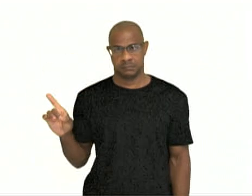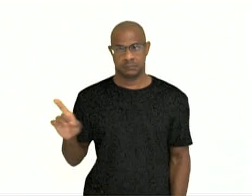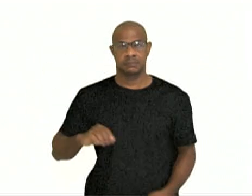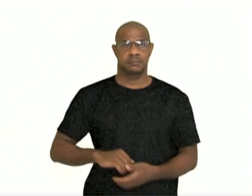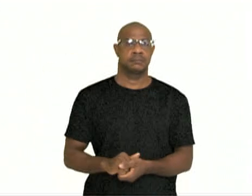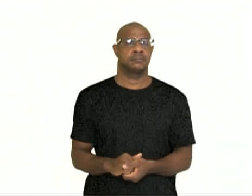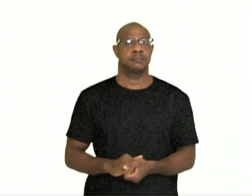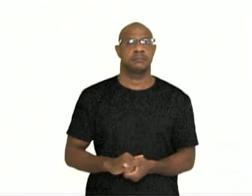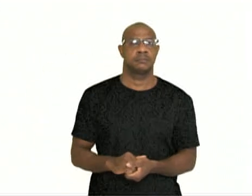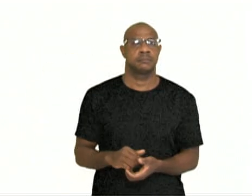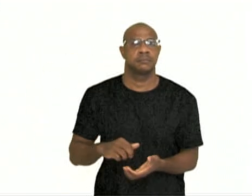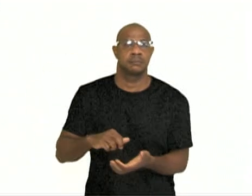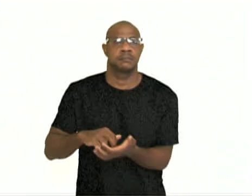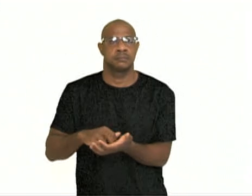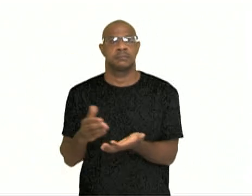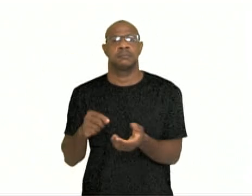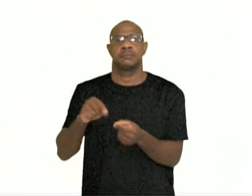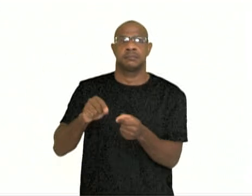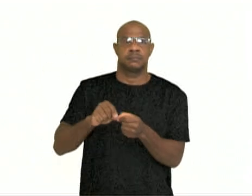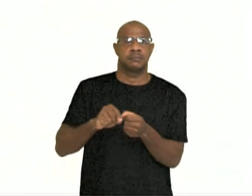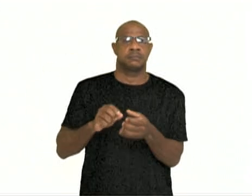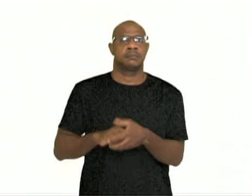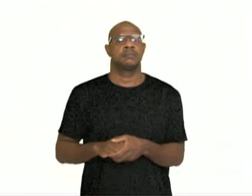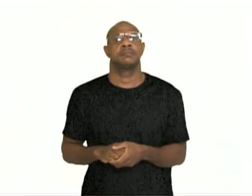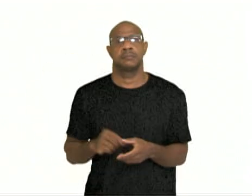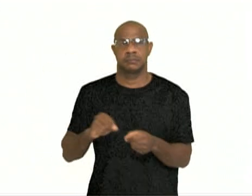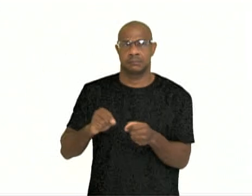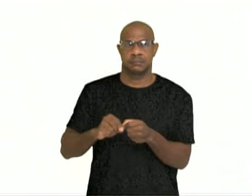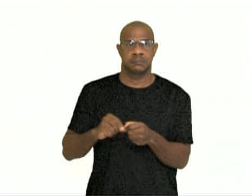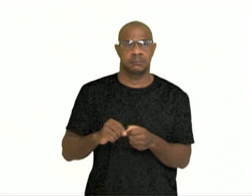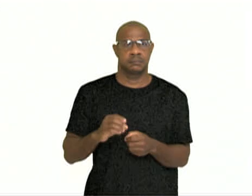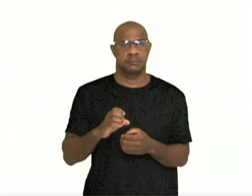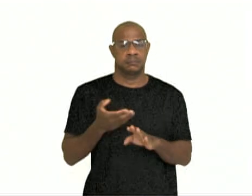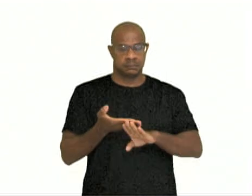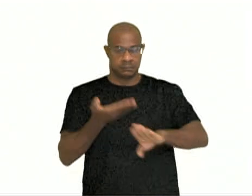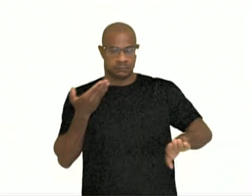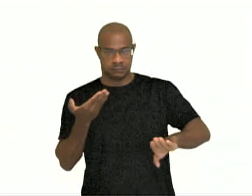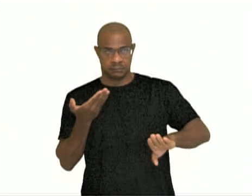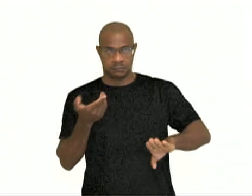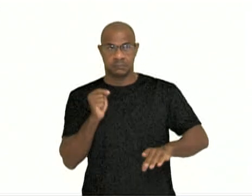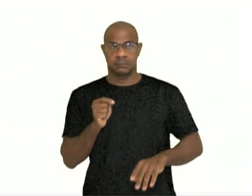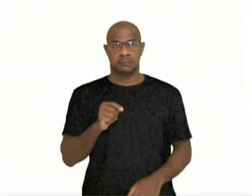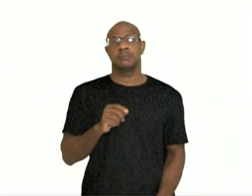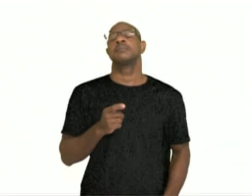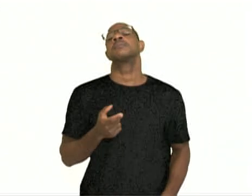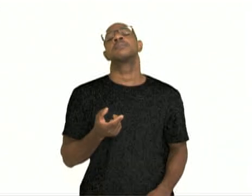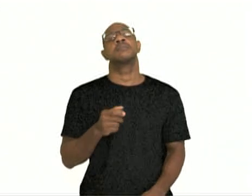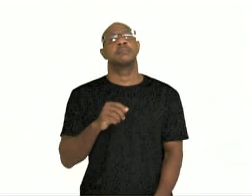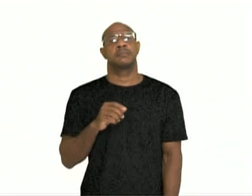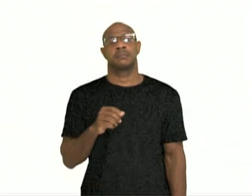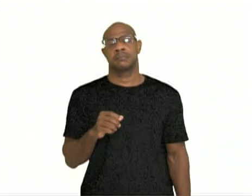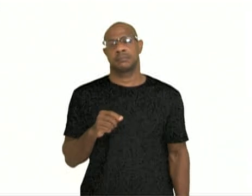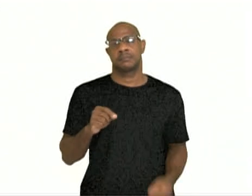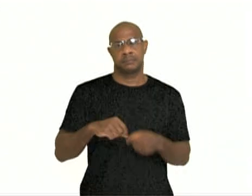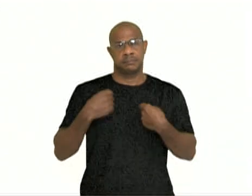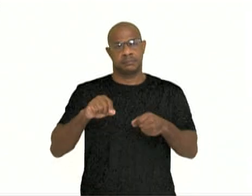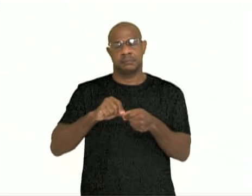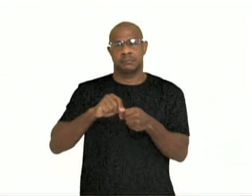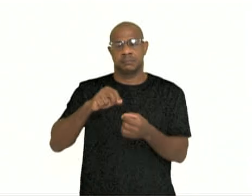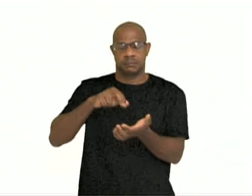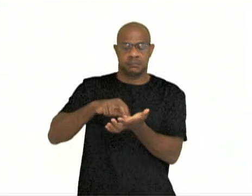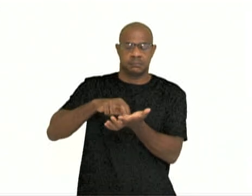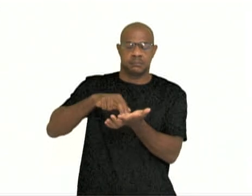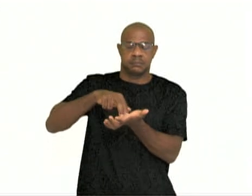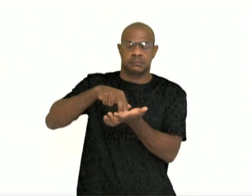né? Olha lá, para realizar o recuo para a direita, você precisa posicionar a ponta do pé